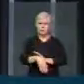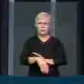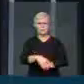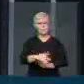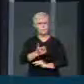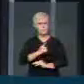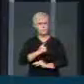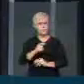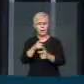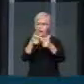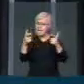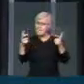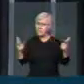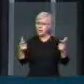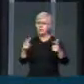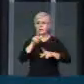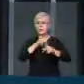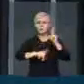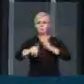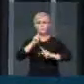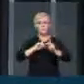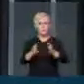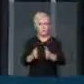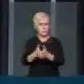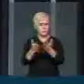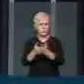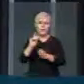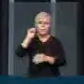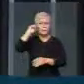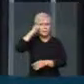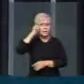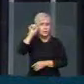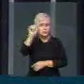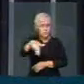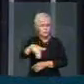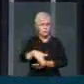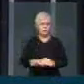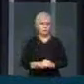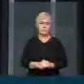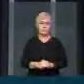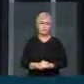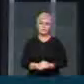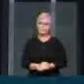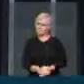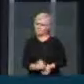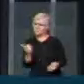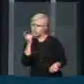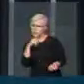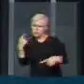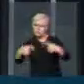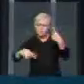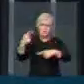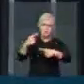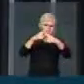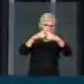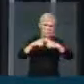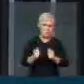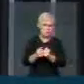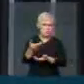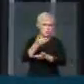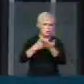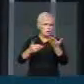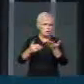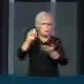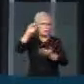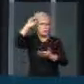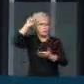a grande maioria da população pobre é negra. Onde as chances de disputa são menores.